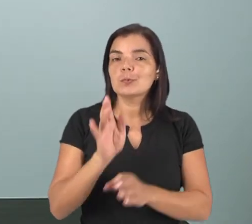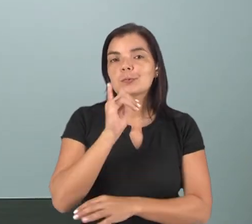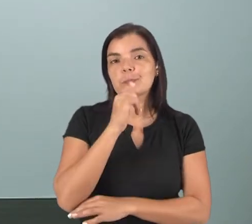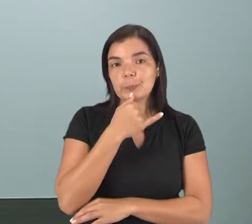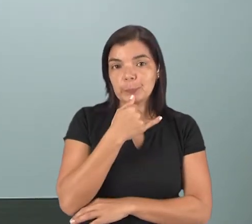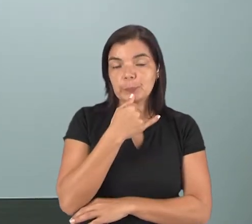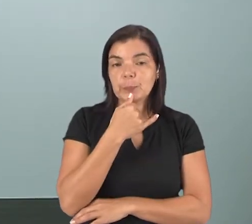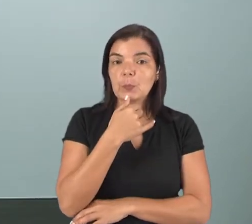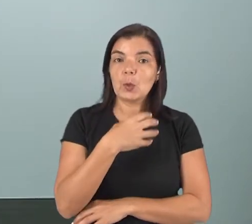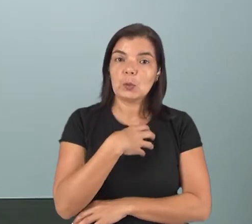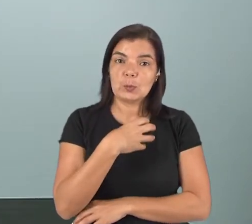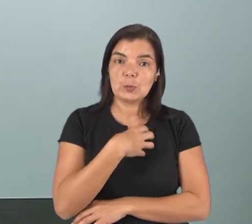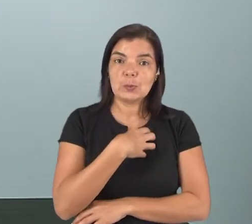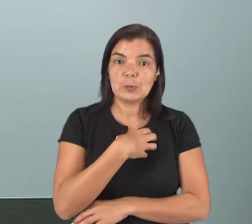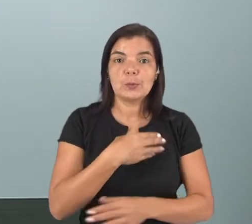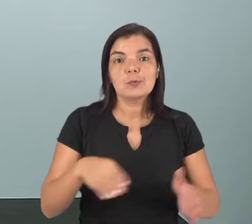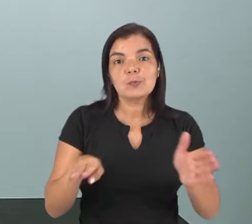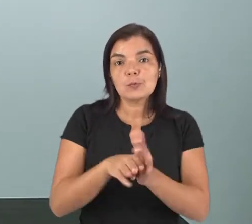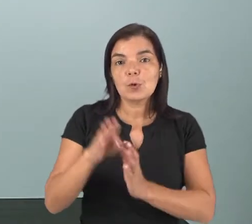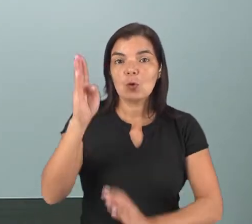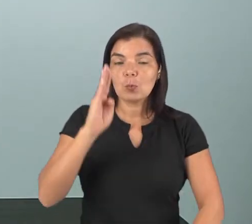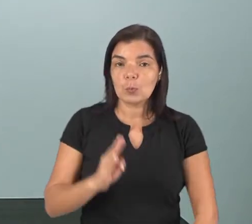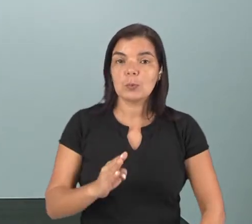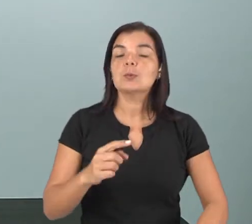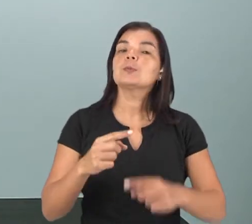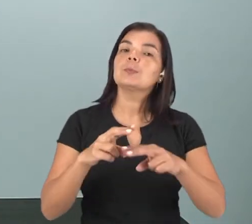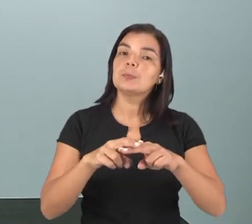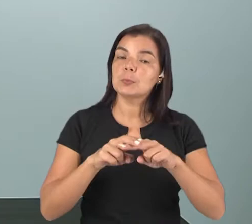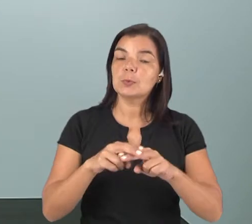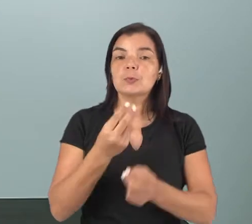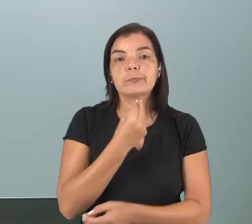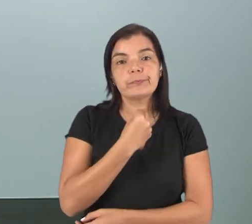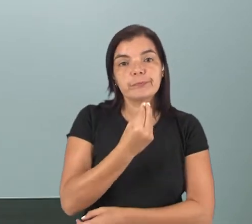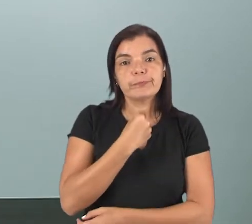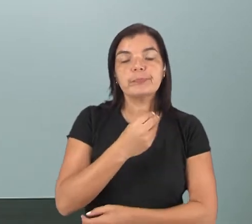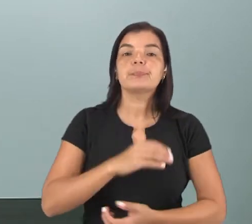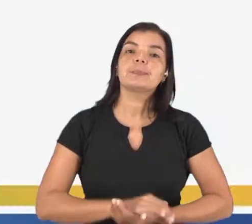triste o jeito que eles vinham para cá. Por isso eles ficavam fracos.